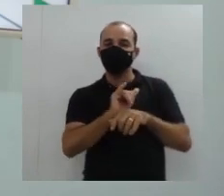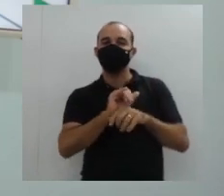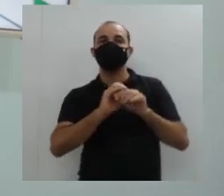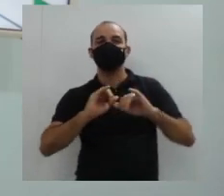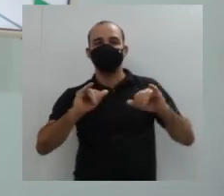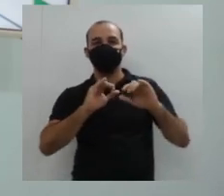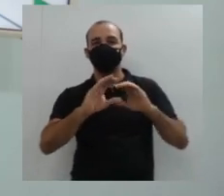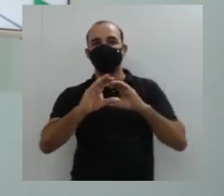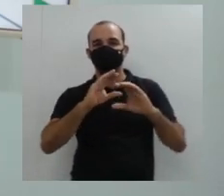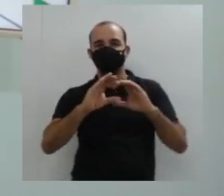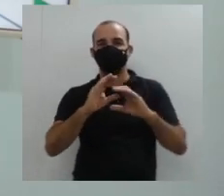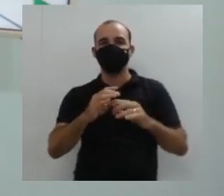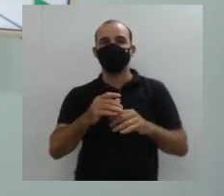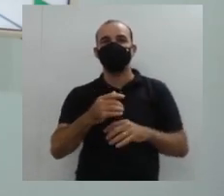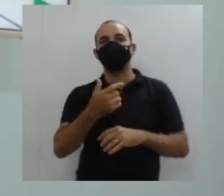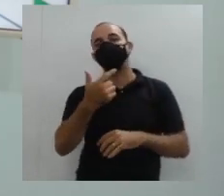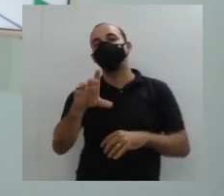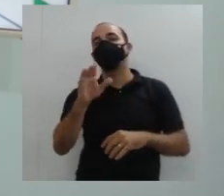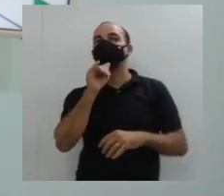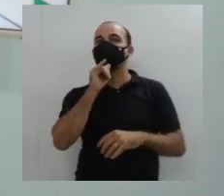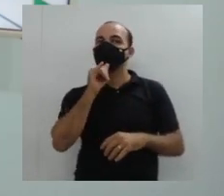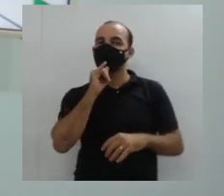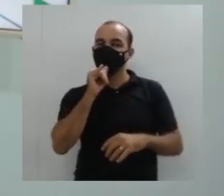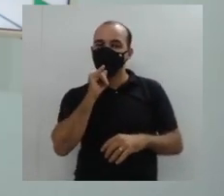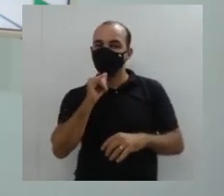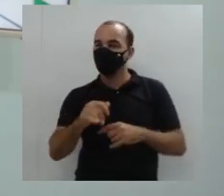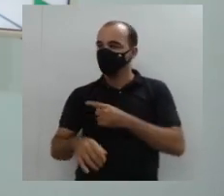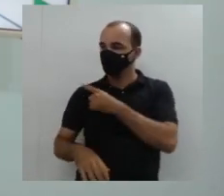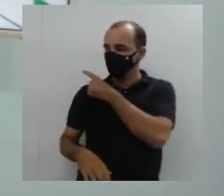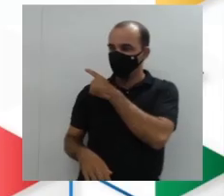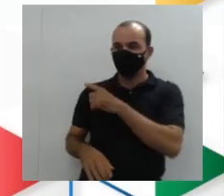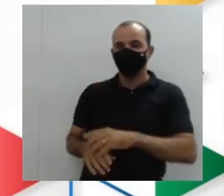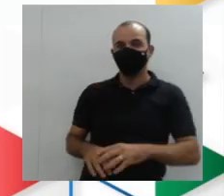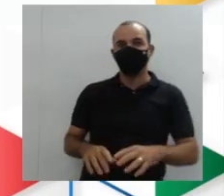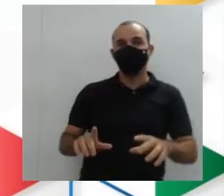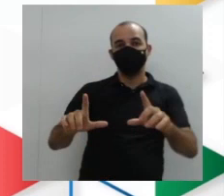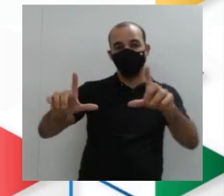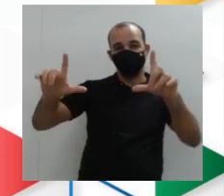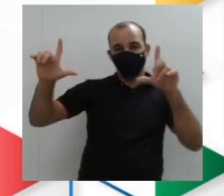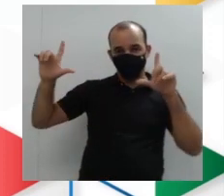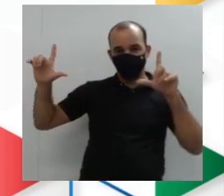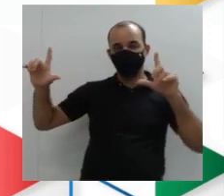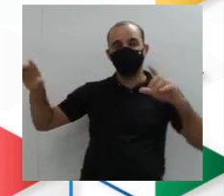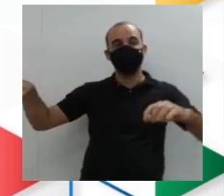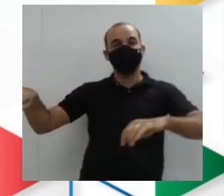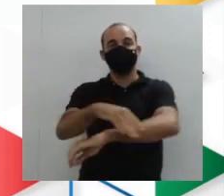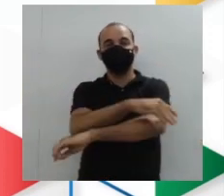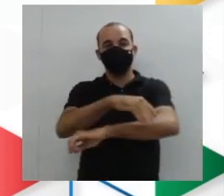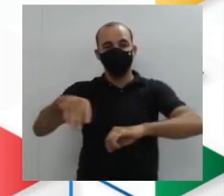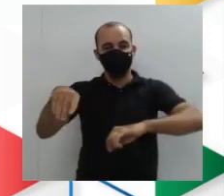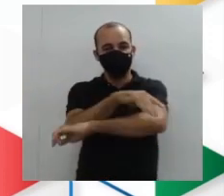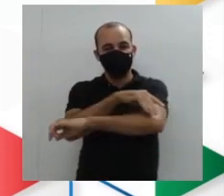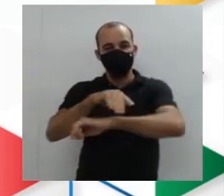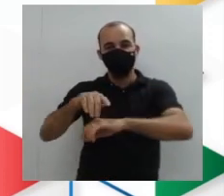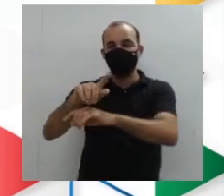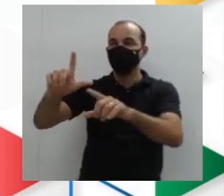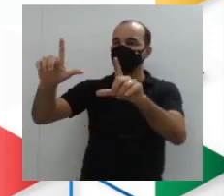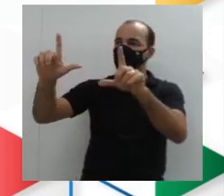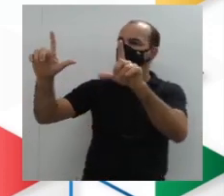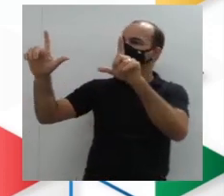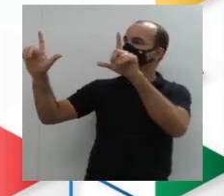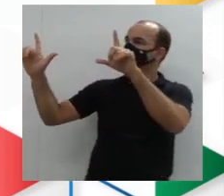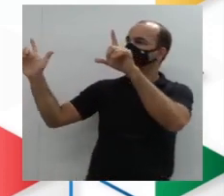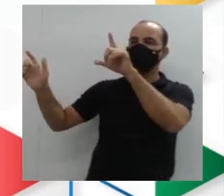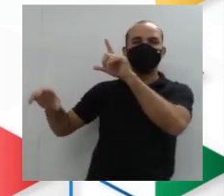aqui. Aqui eu trago para vocês alguns exemplos. Olhem aqui para a tela, nós temos o outdoor, que é um suporte. O que é o suporte?